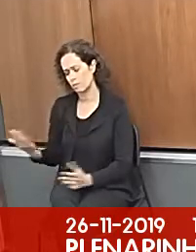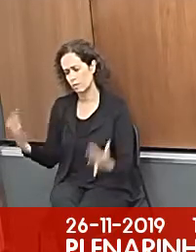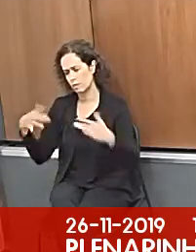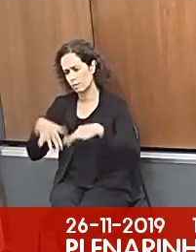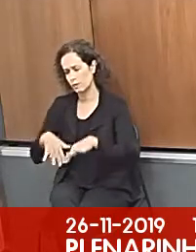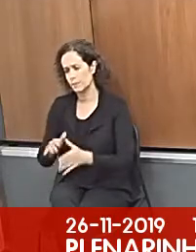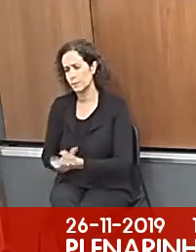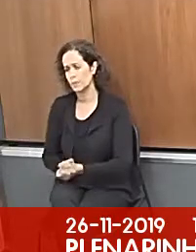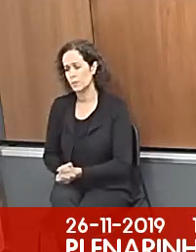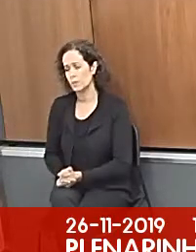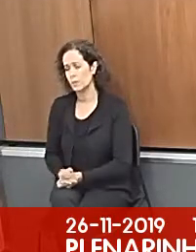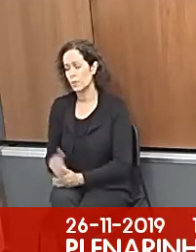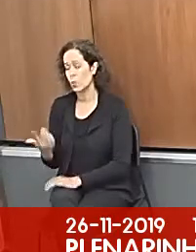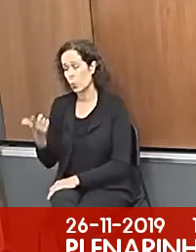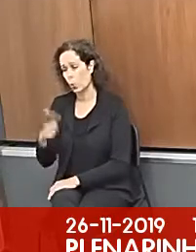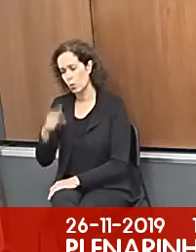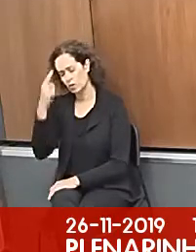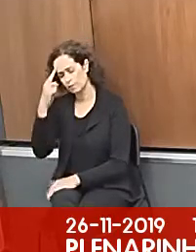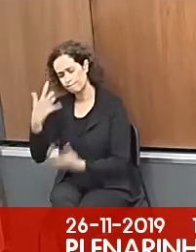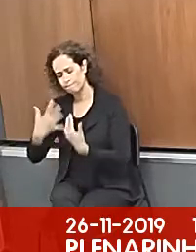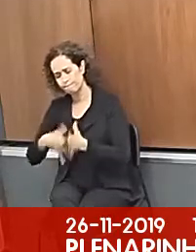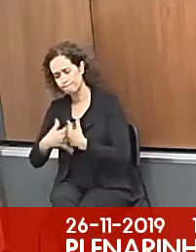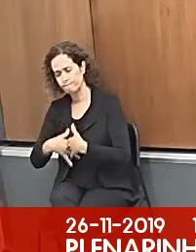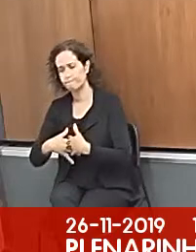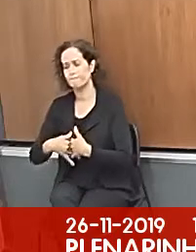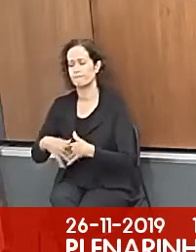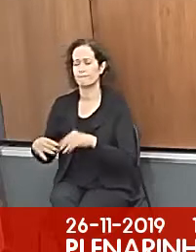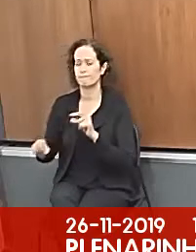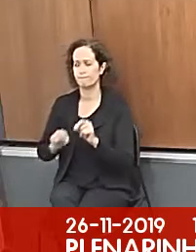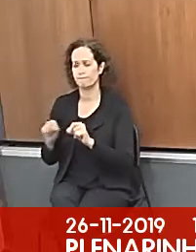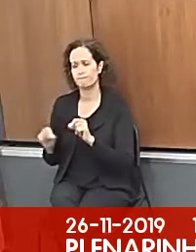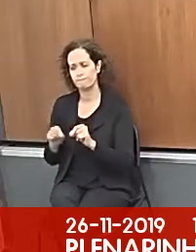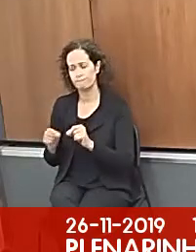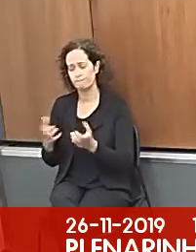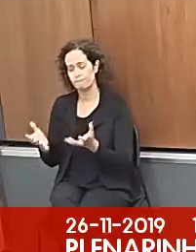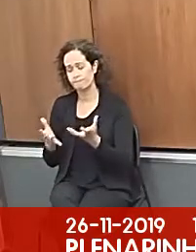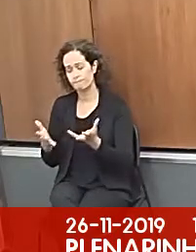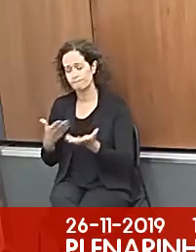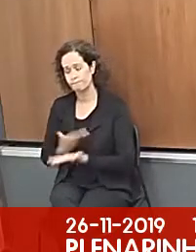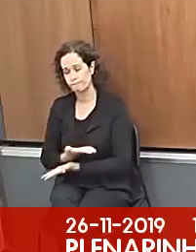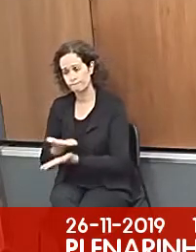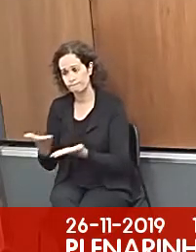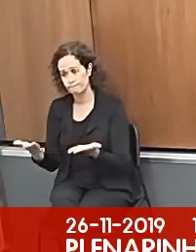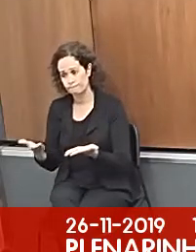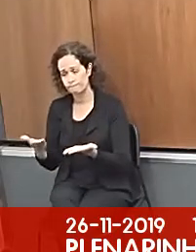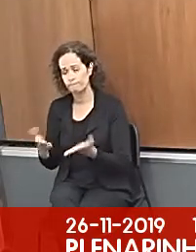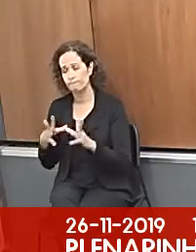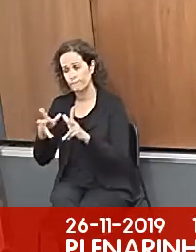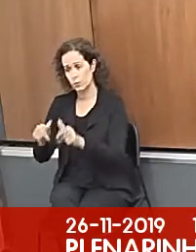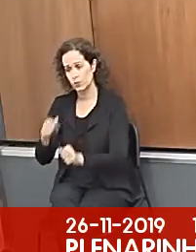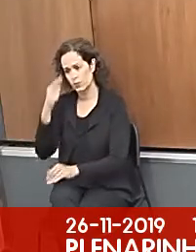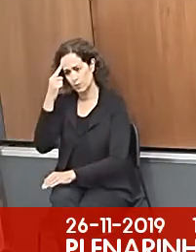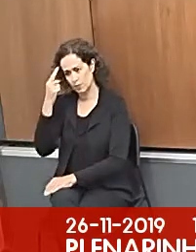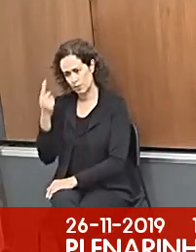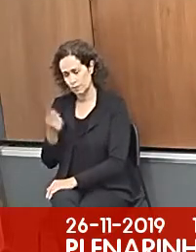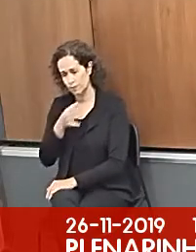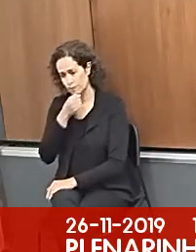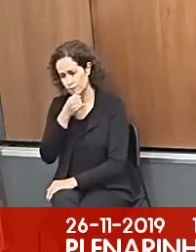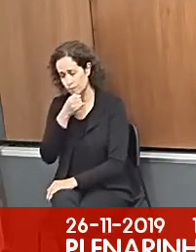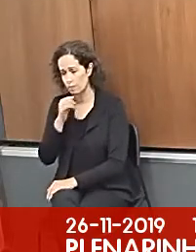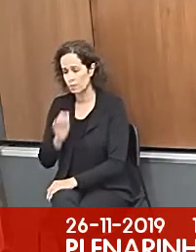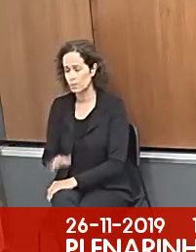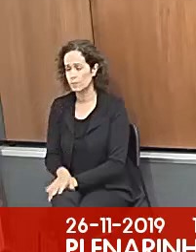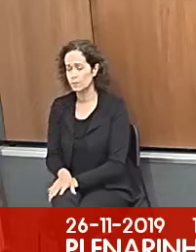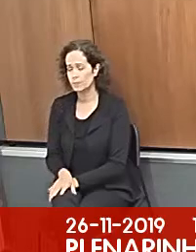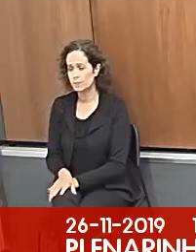a outra reflexão que eu deixo, agora é uma reflexão para todos nós. Quando um